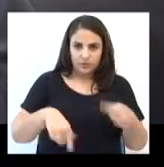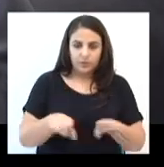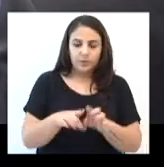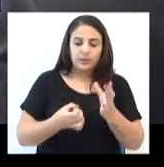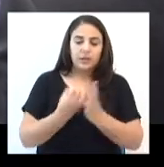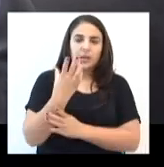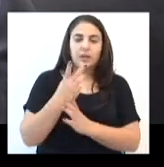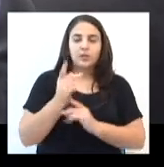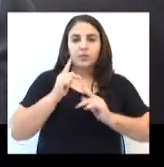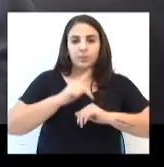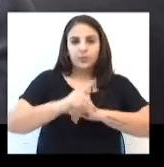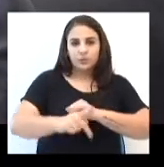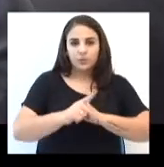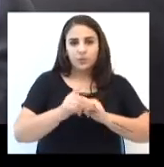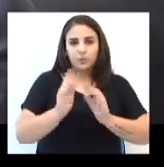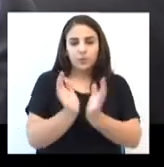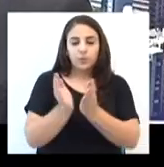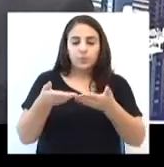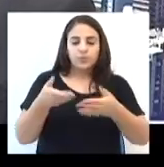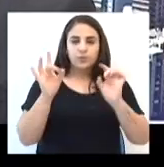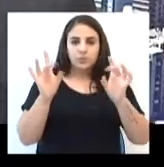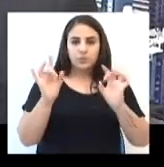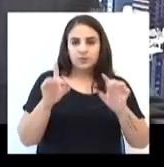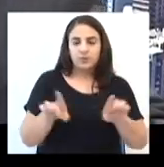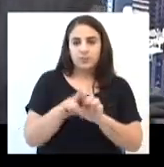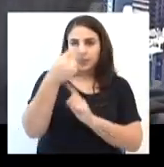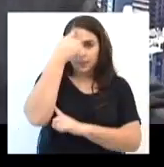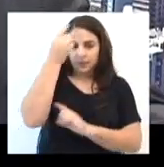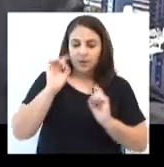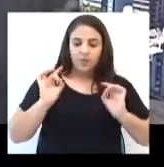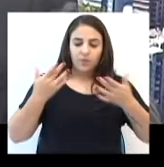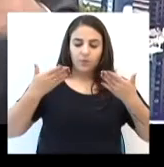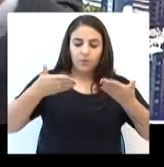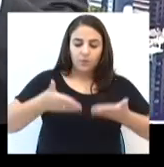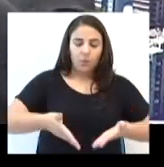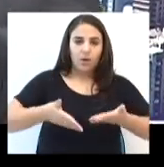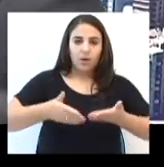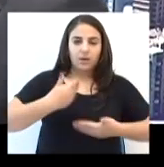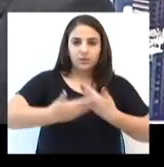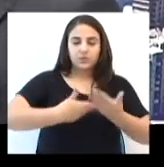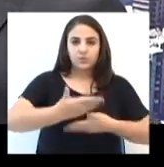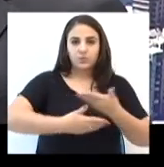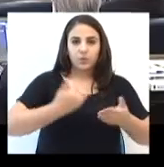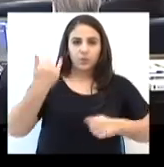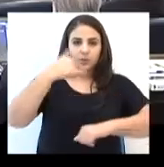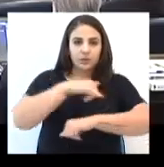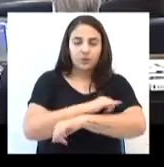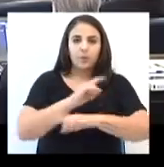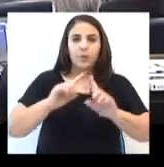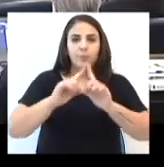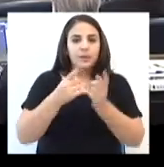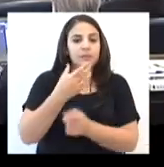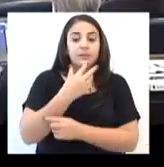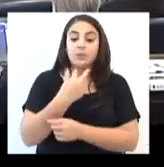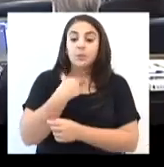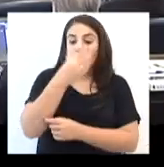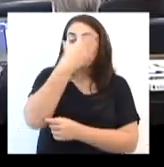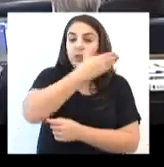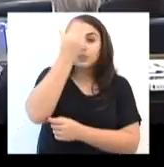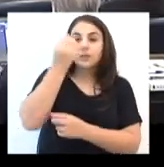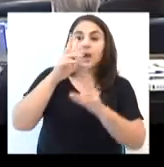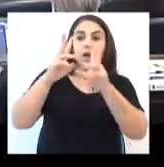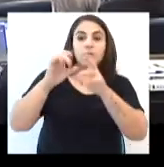Passo Fundo uma comissão especial. A ideia é focar no desenvolvimento do aeroporto, mas sem esquecer as